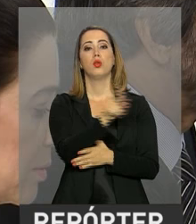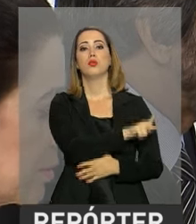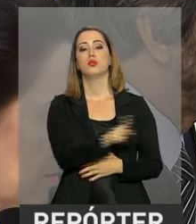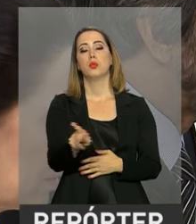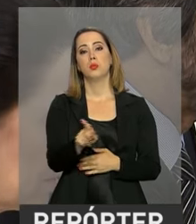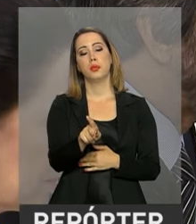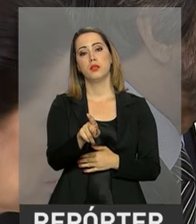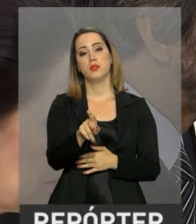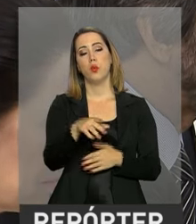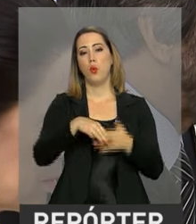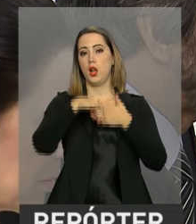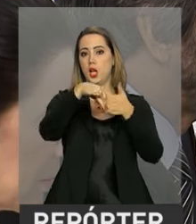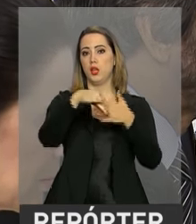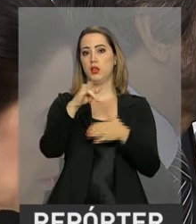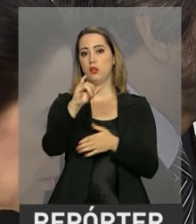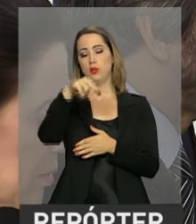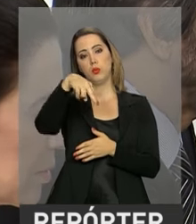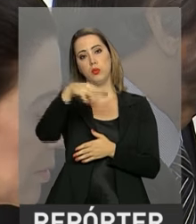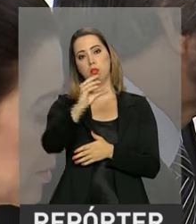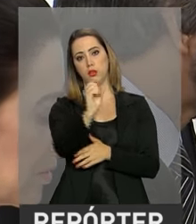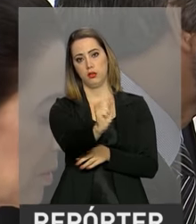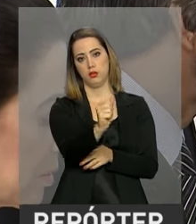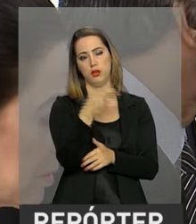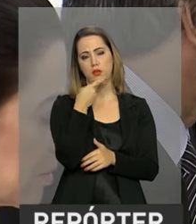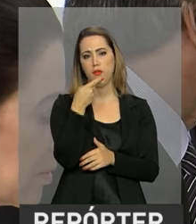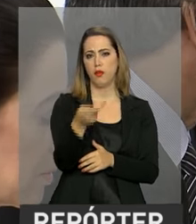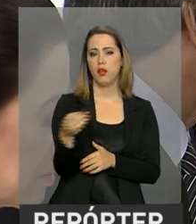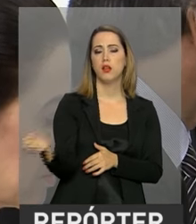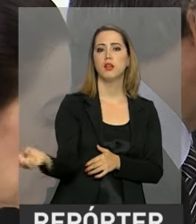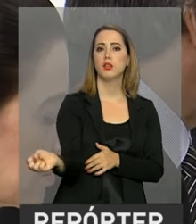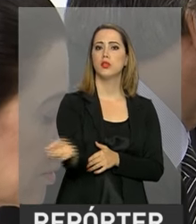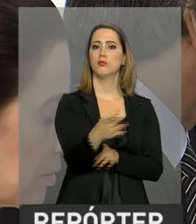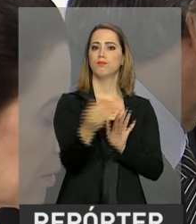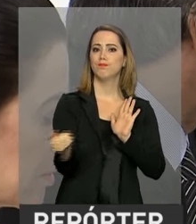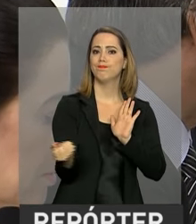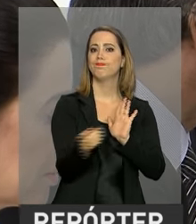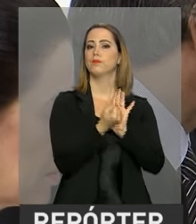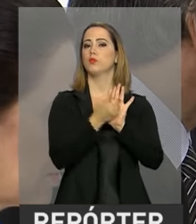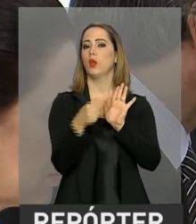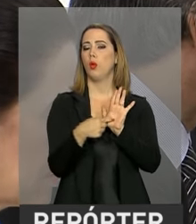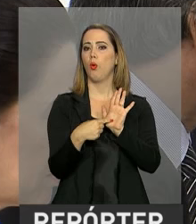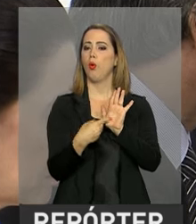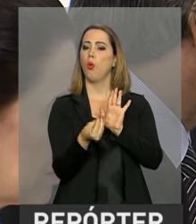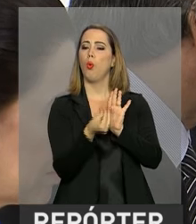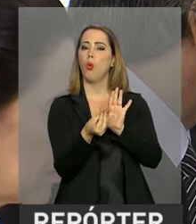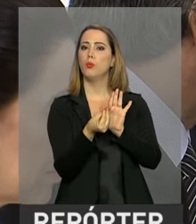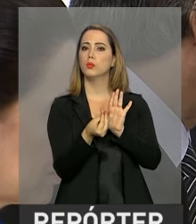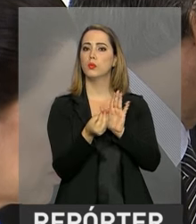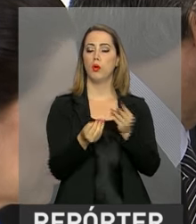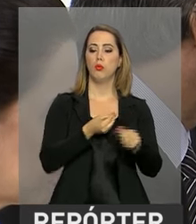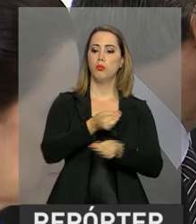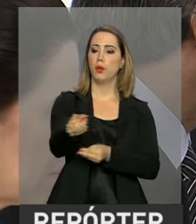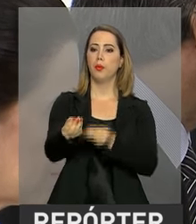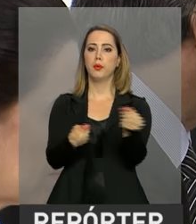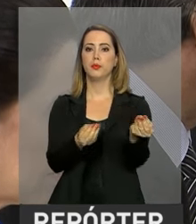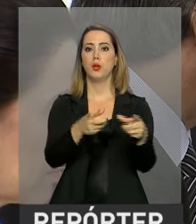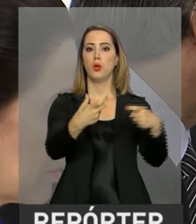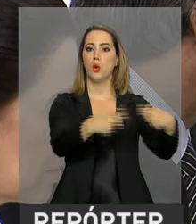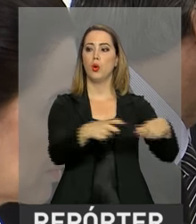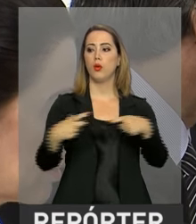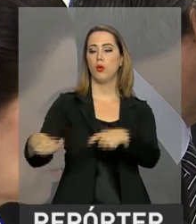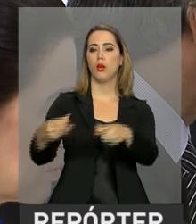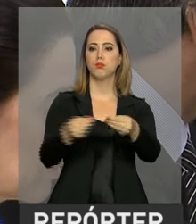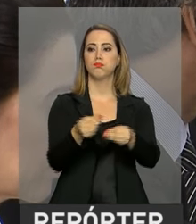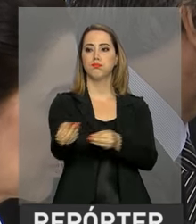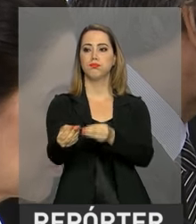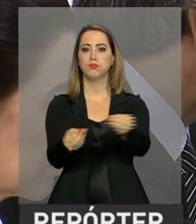participou dessa reunião, o novo marco legal contribuiria para a definição das terras que seriam distribuídas e para a definição das famílias que